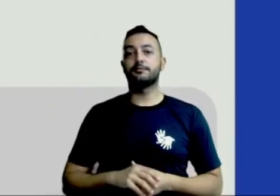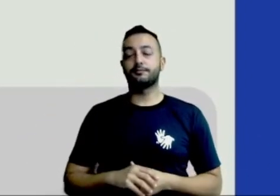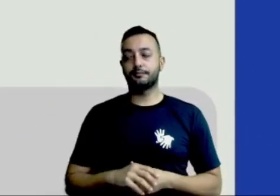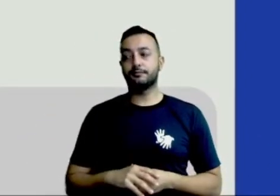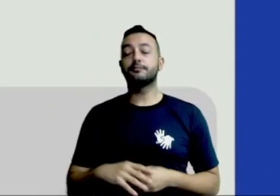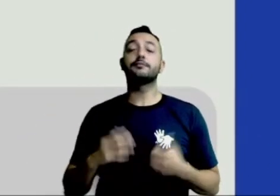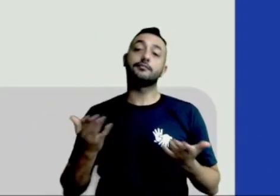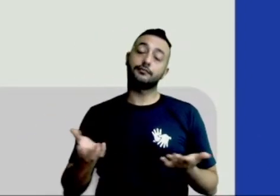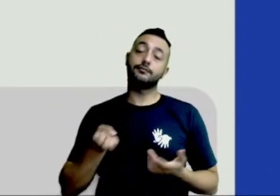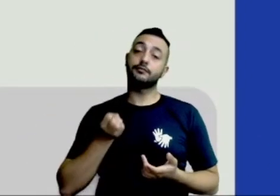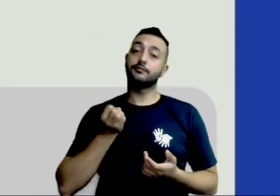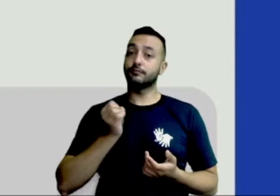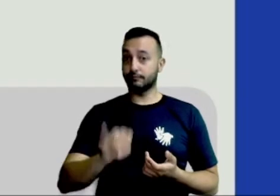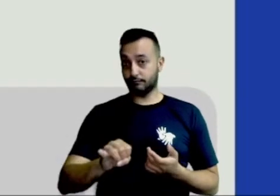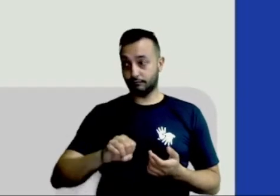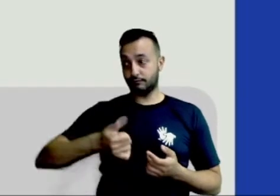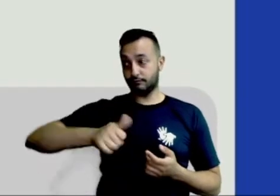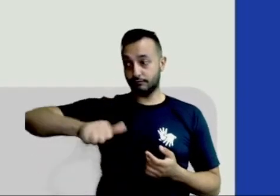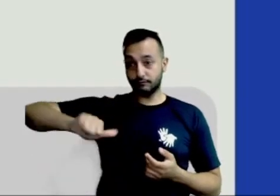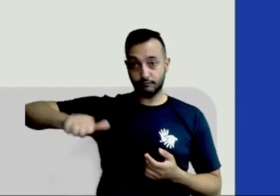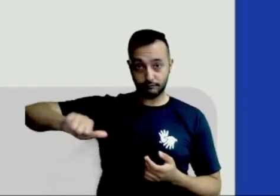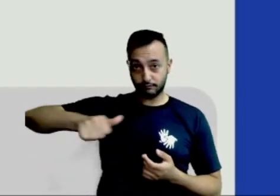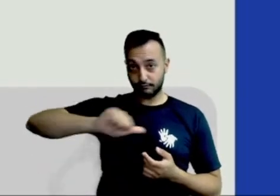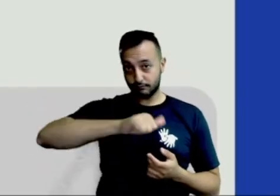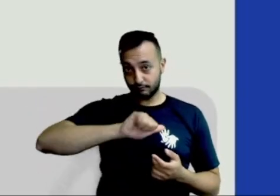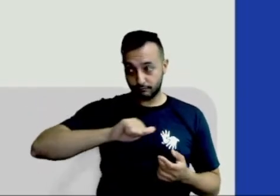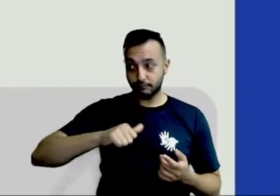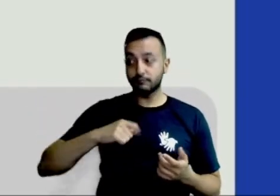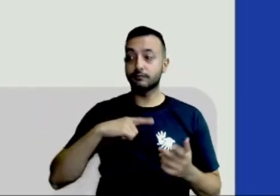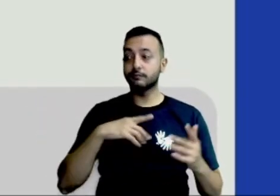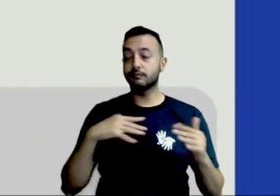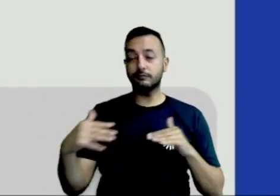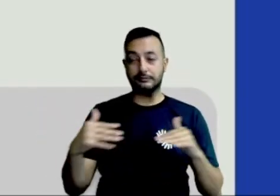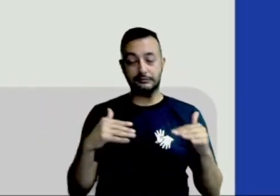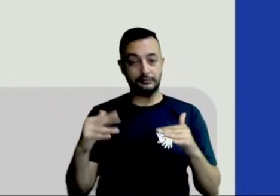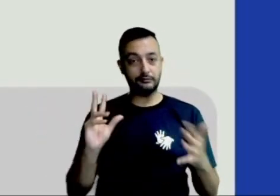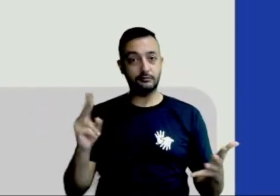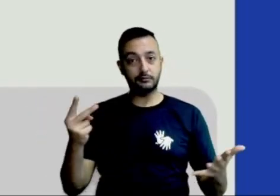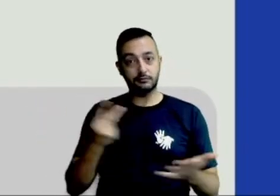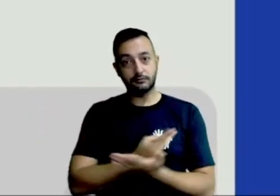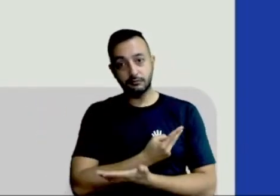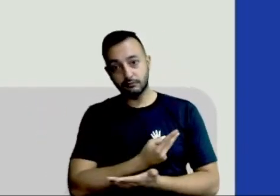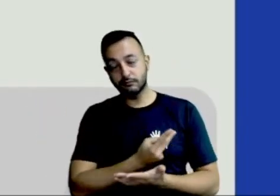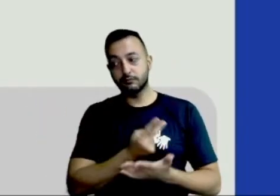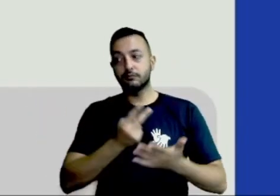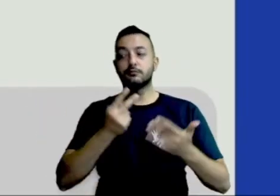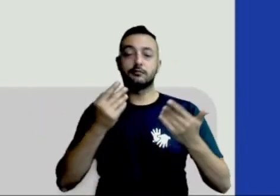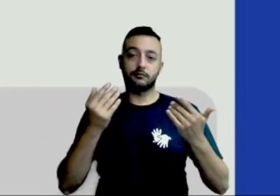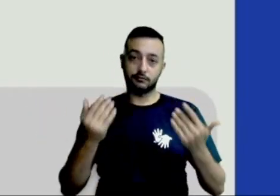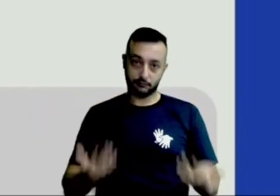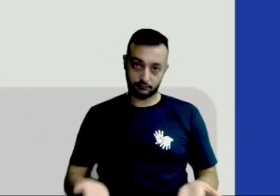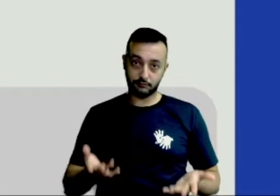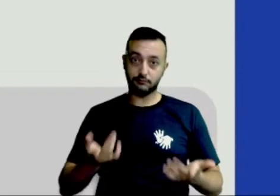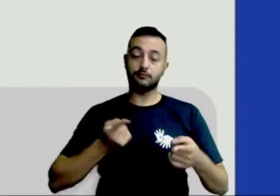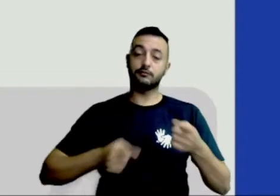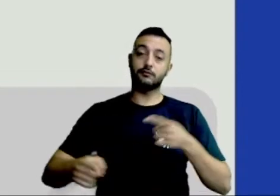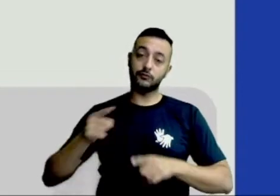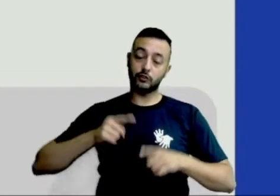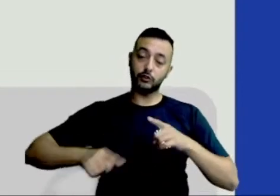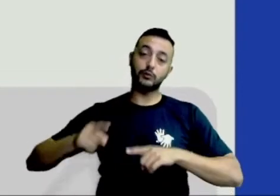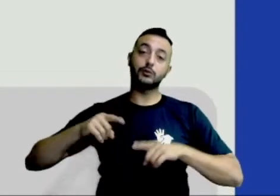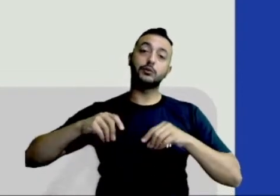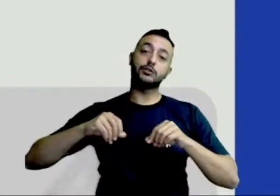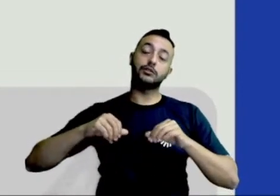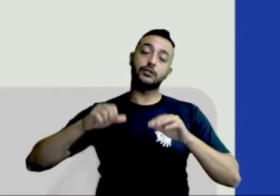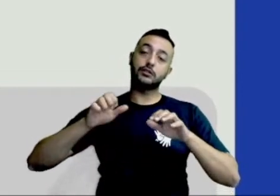e se a gente for analisar dentre esses conflitos que realizar que ocorreram em relação e a esse domínio